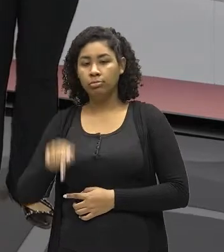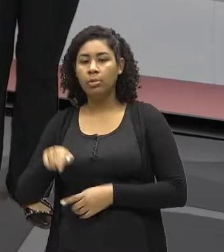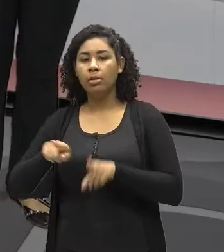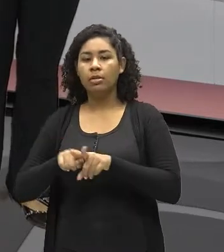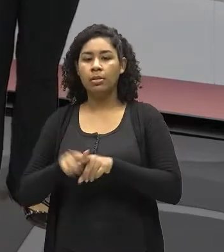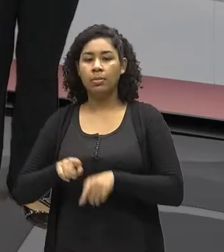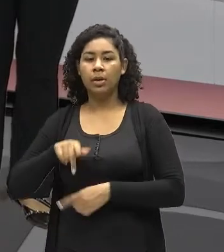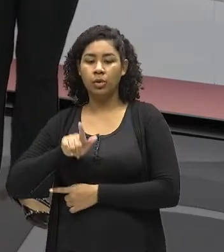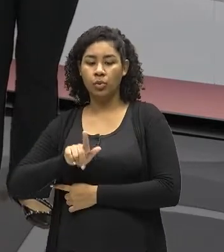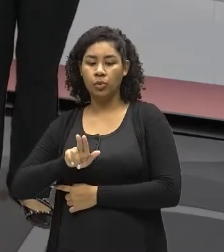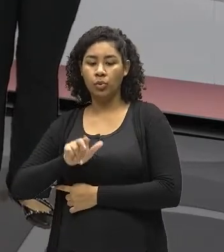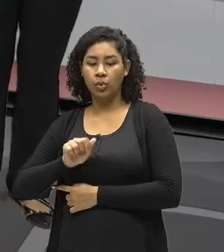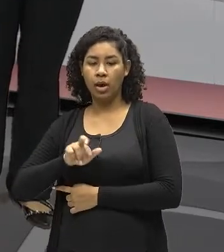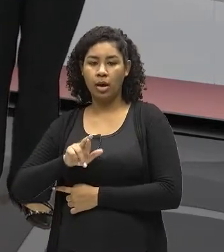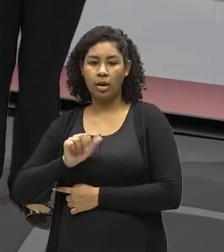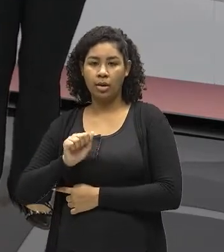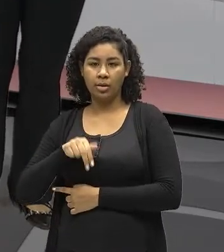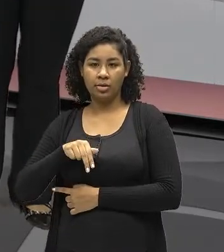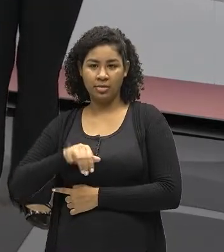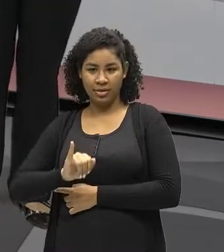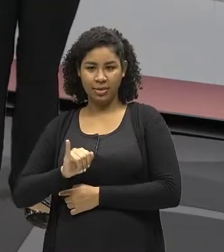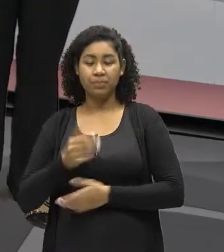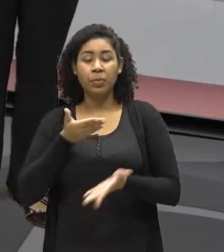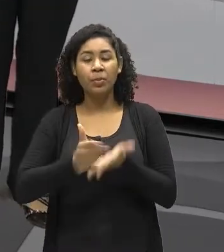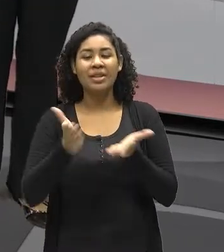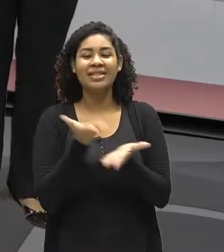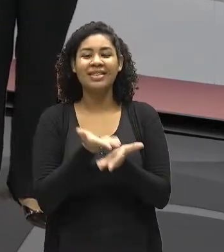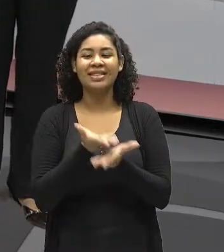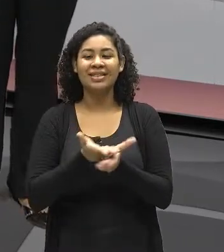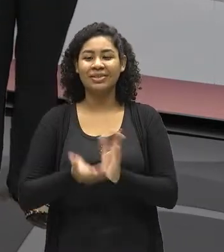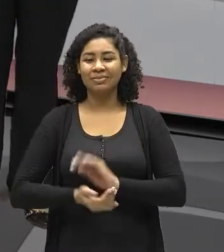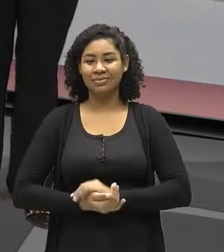No nosso conteúdo e vamos iniciar a nossa aula de hoje.